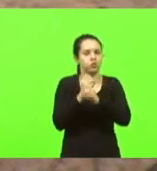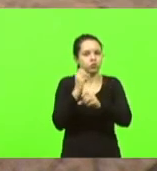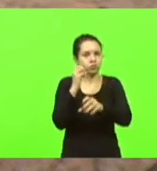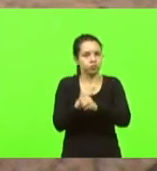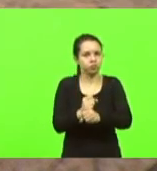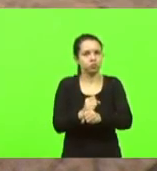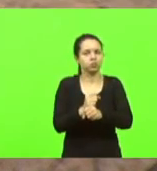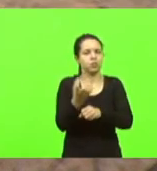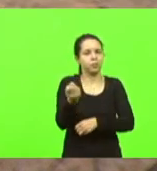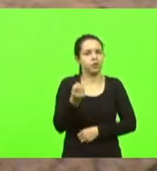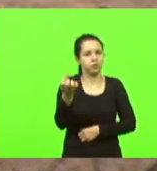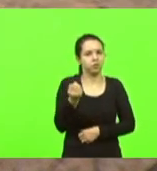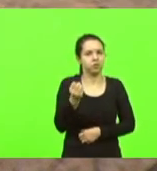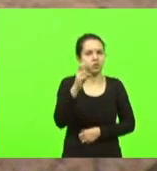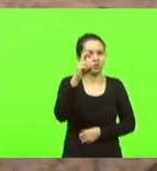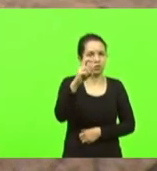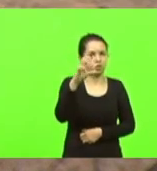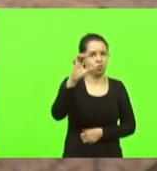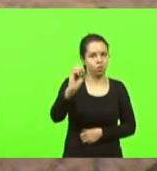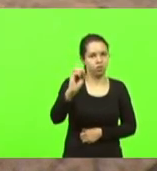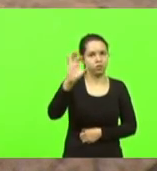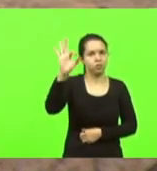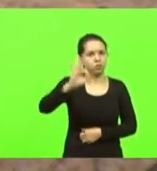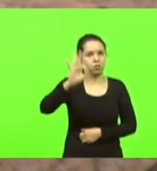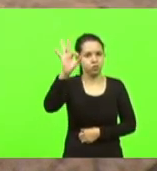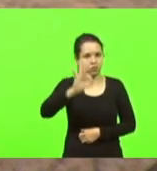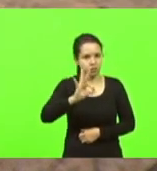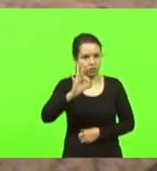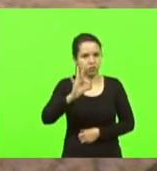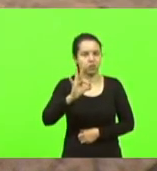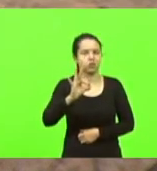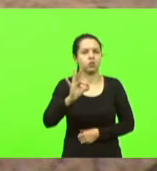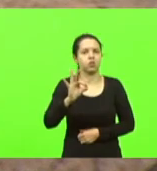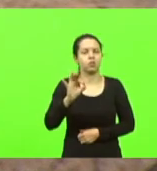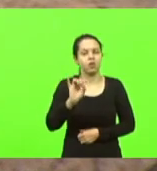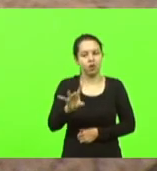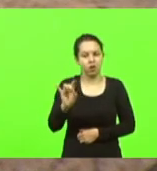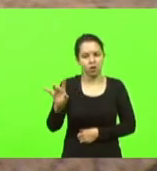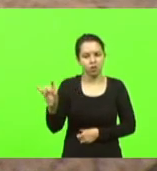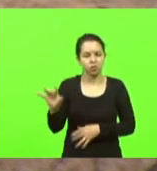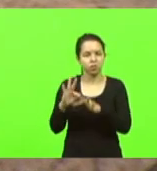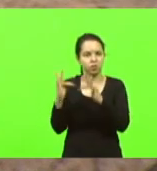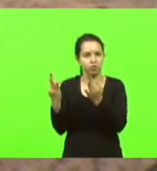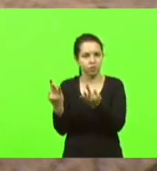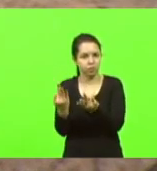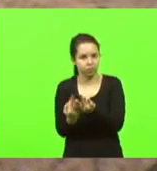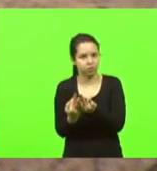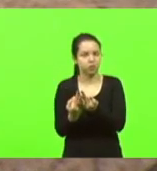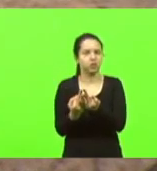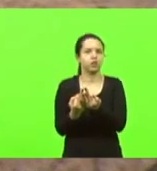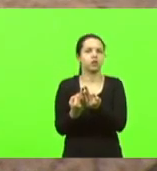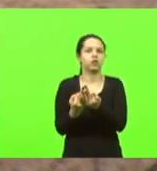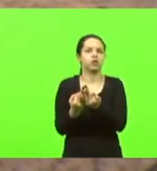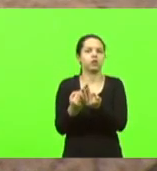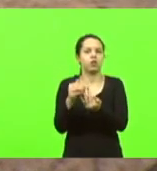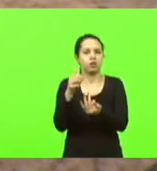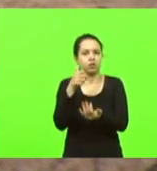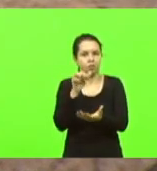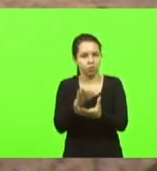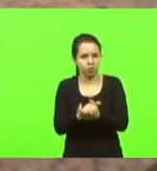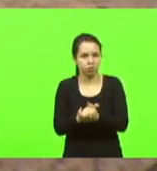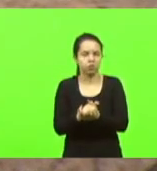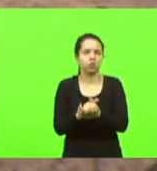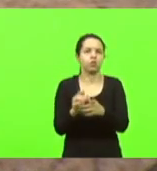pensão É 50 por cento para o dependente mas para por cônjuges mais dez porcento